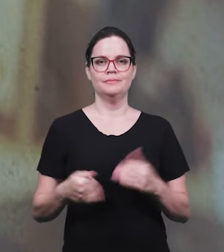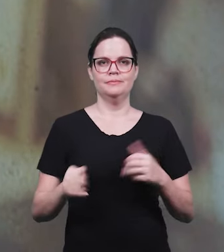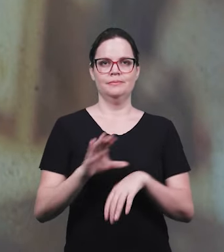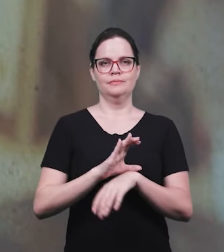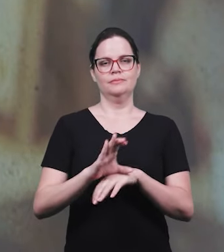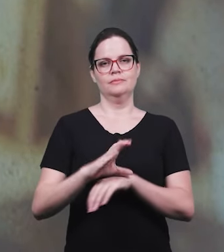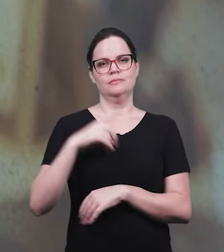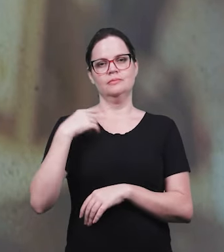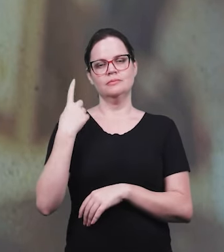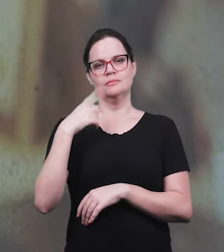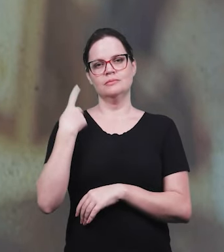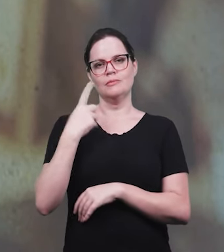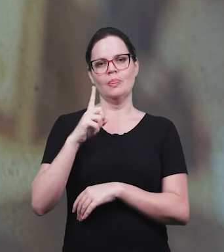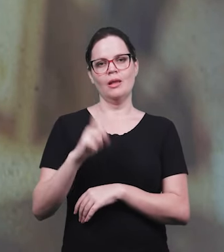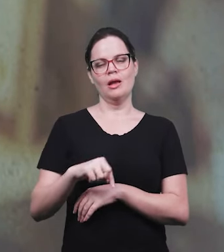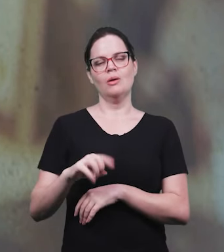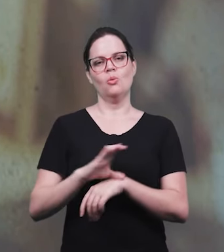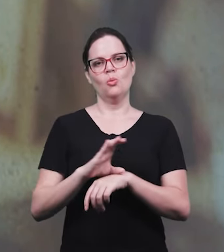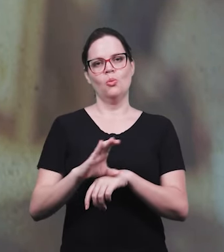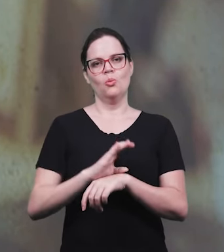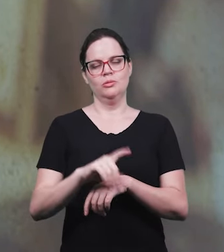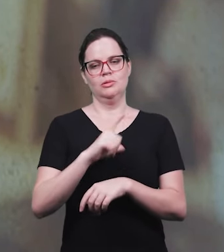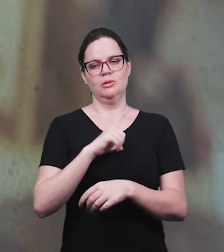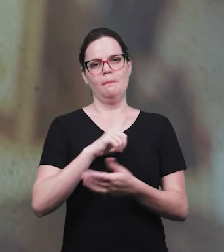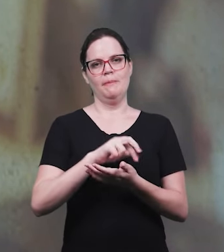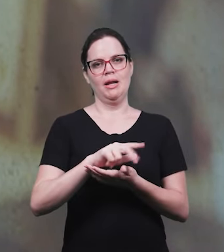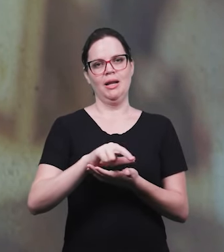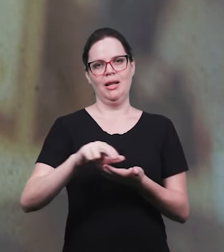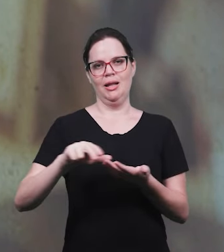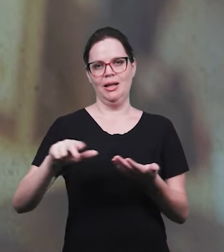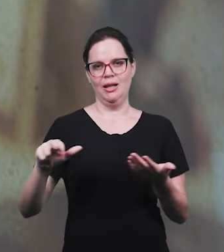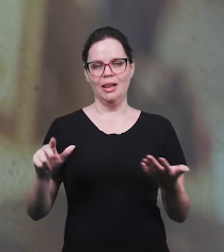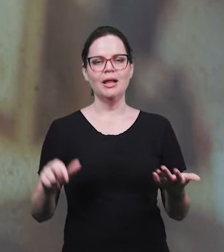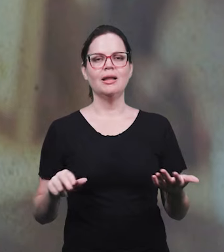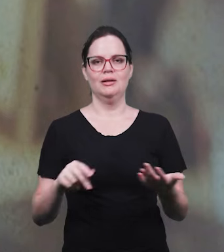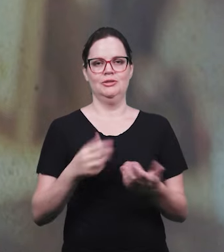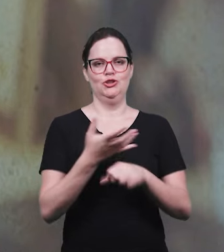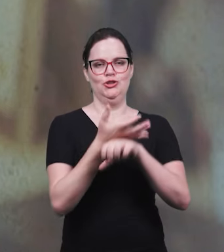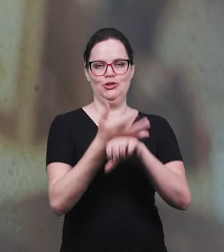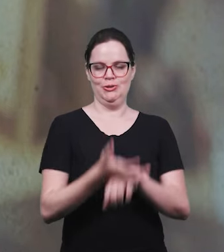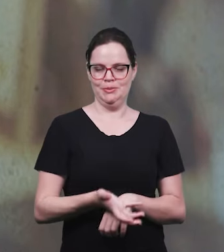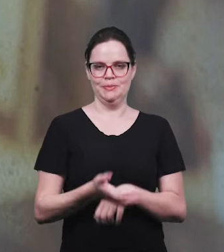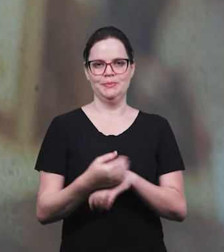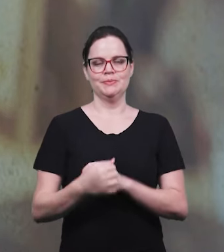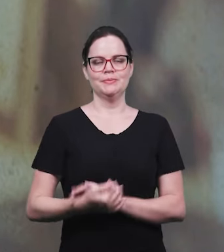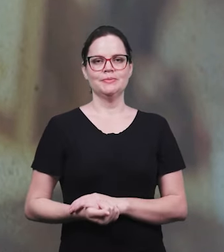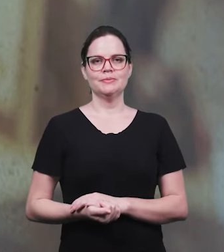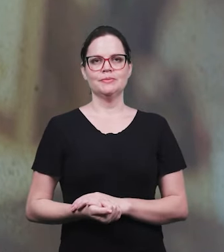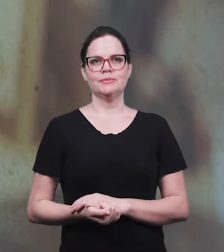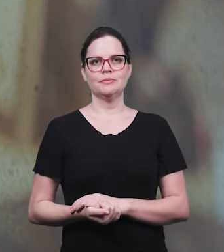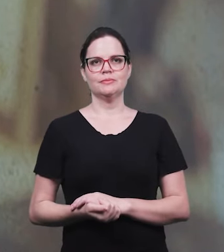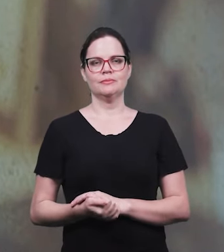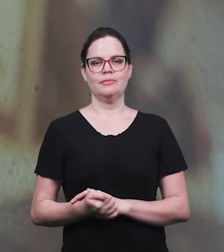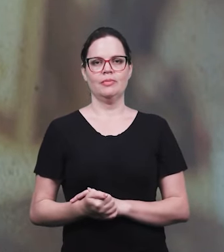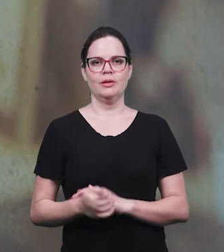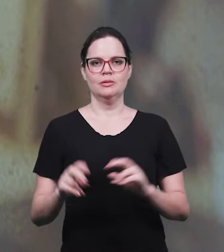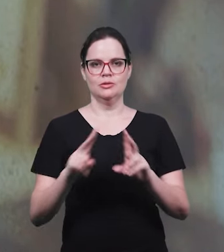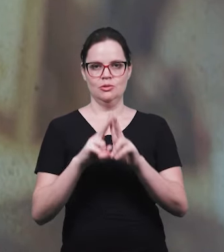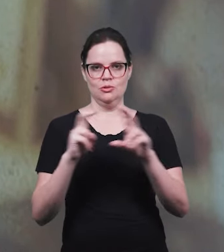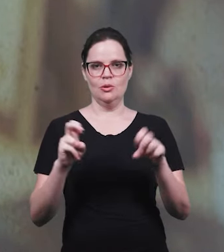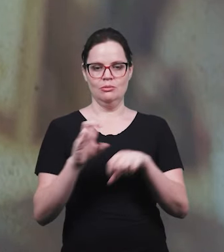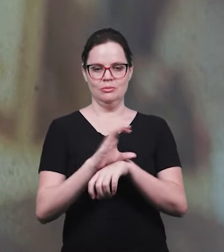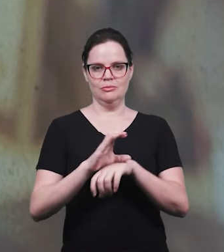direito é um curso bem amplo, é um curso bastante diversificado, e quando nós falamos deste